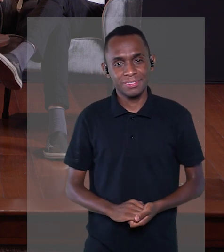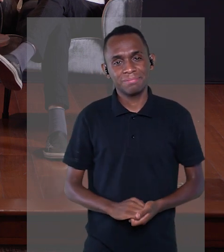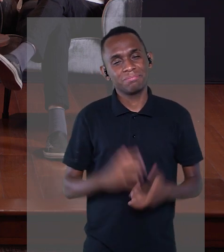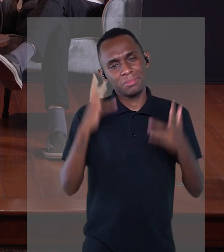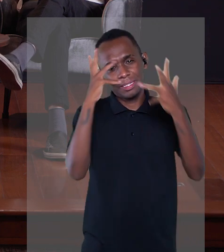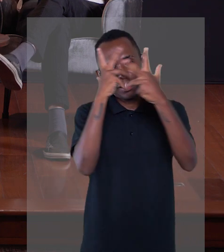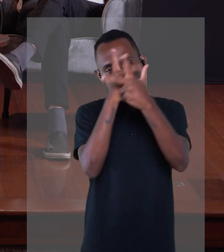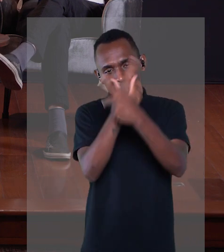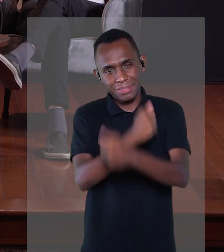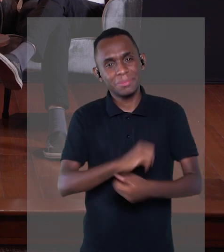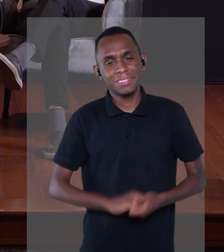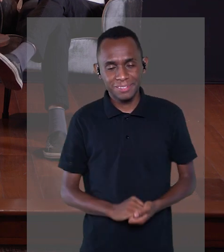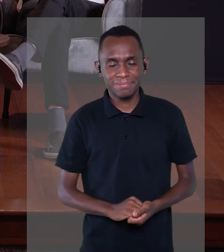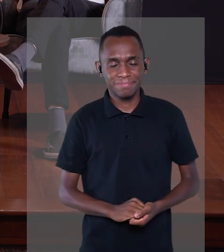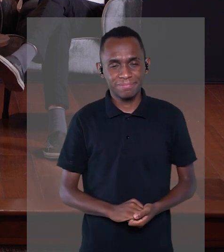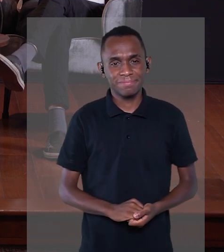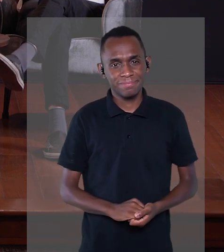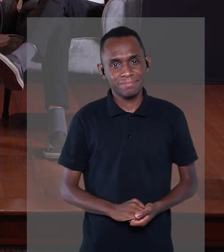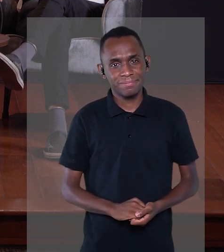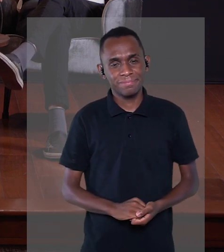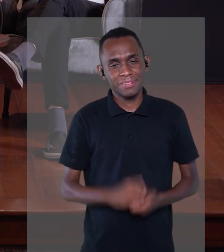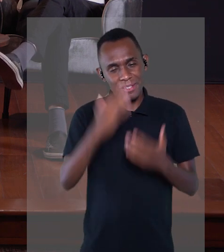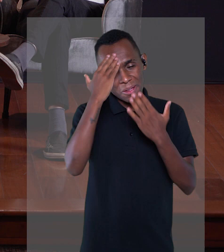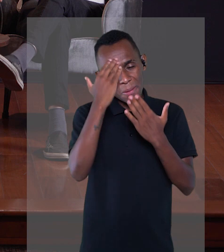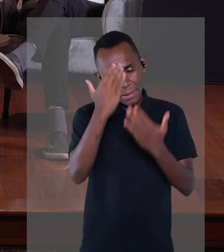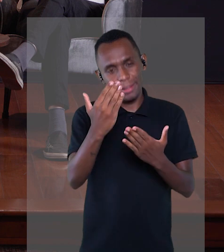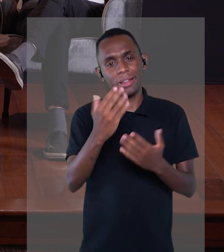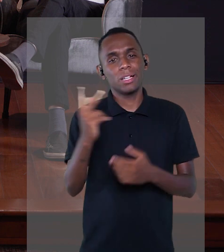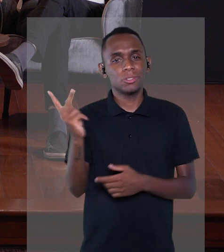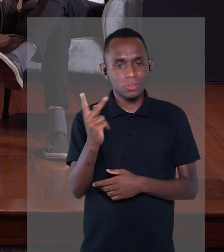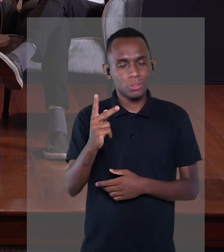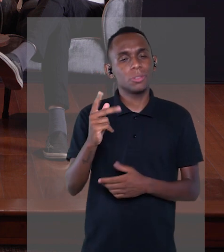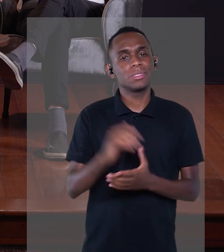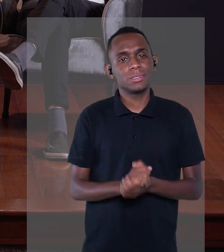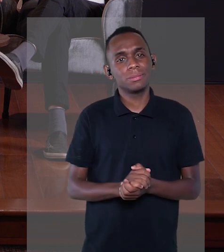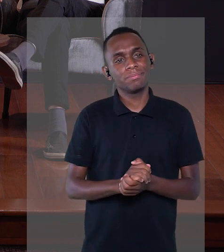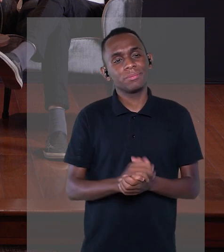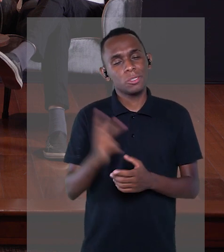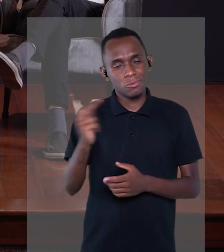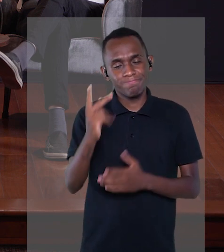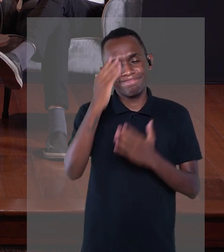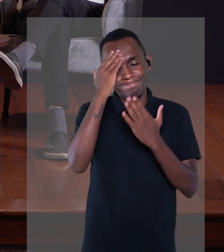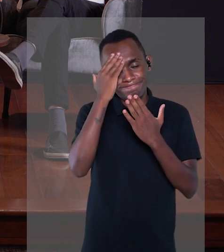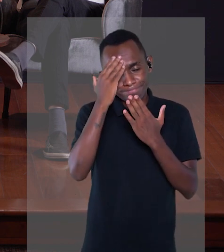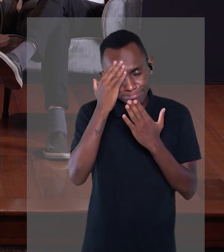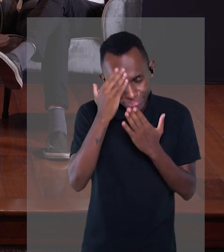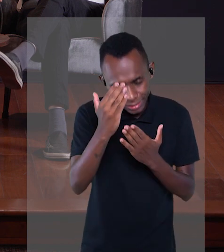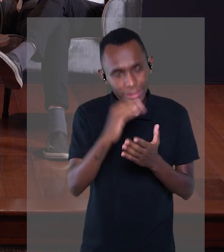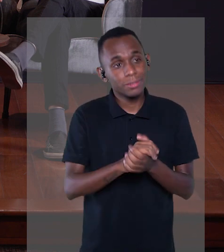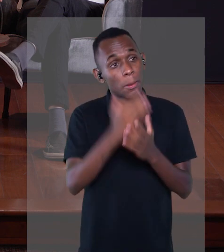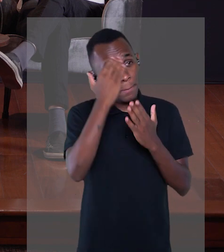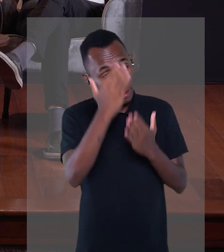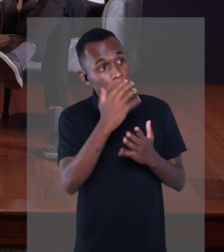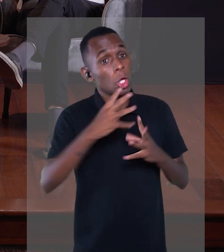Muito lindo, senhores. Valeu. Muito obrigada, Sérgio Rodrigues. Obrigada, Lula Ribeiro. Obrigado a você,